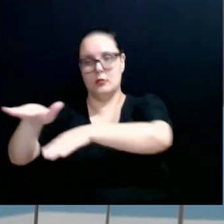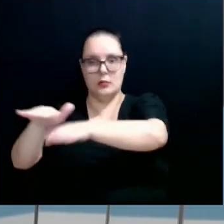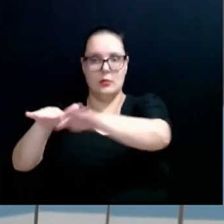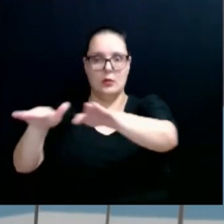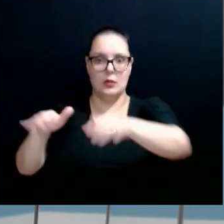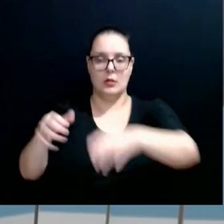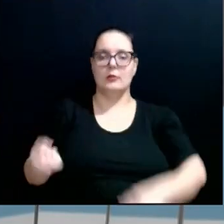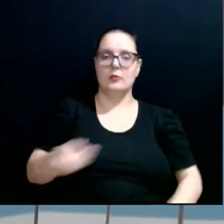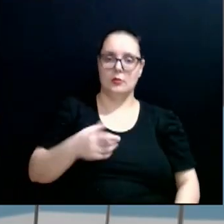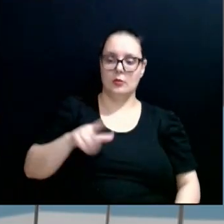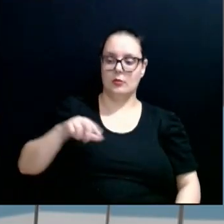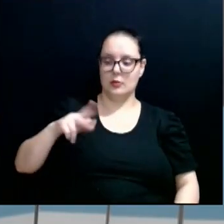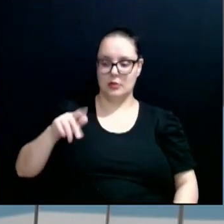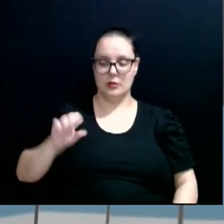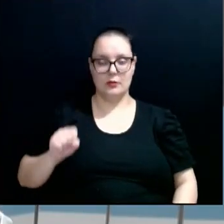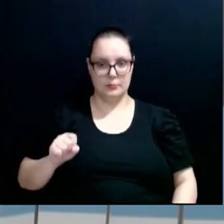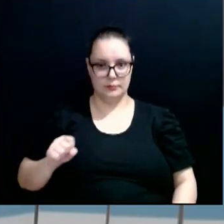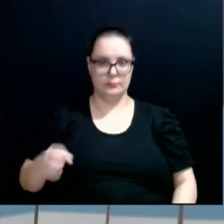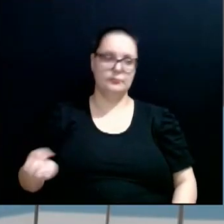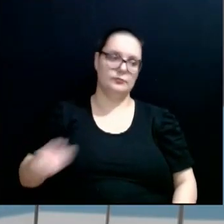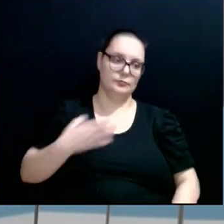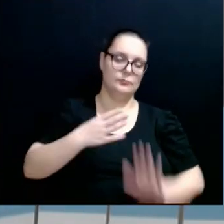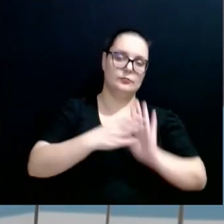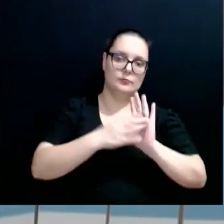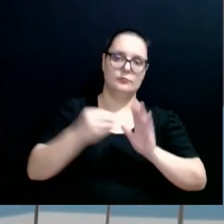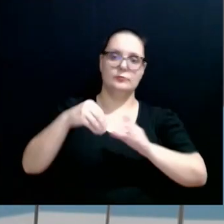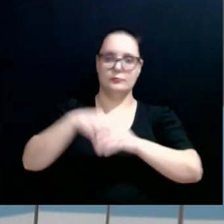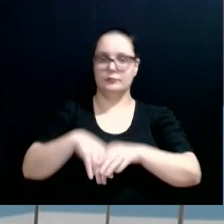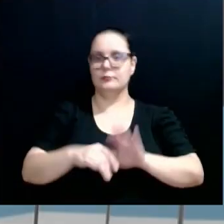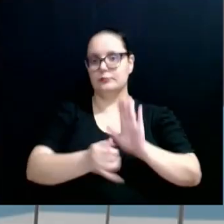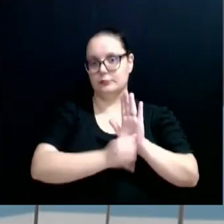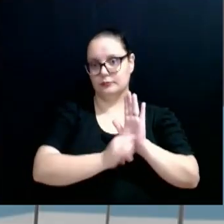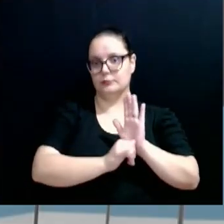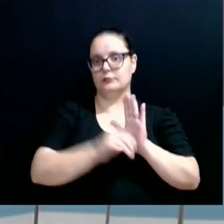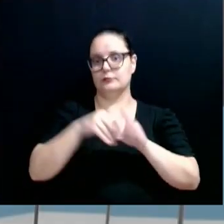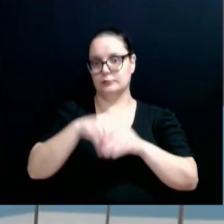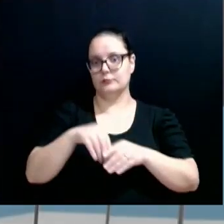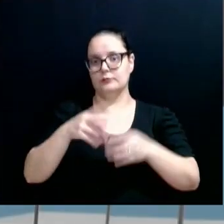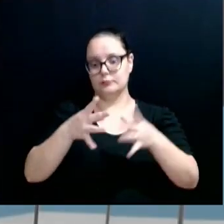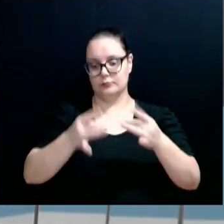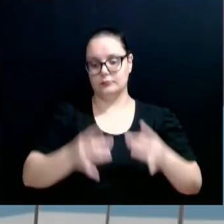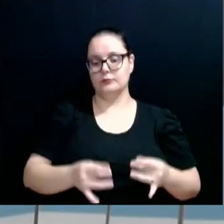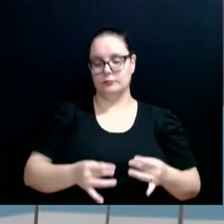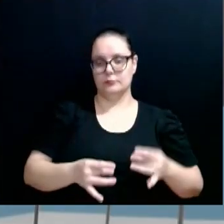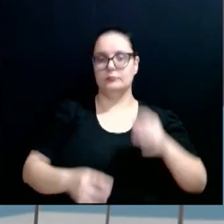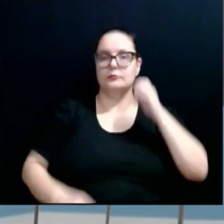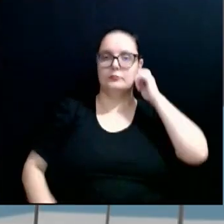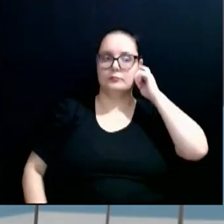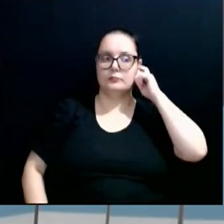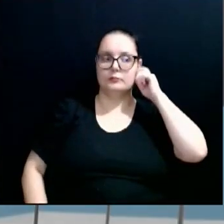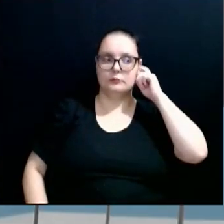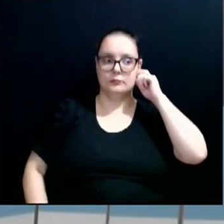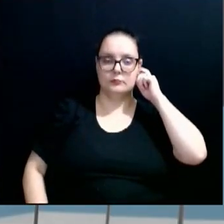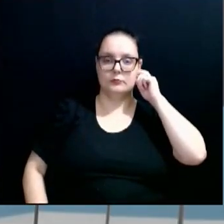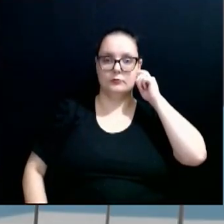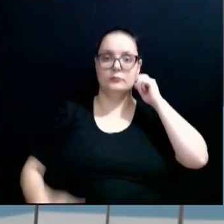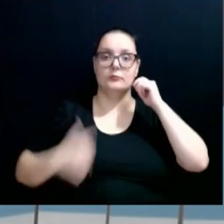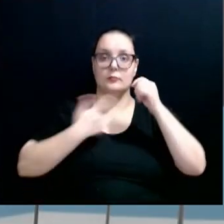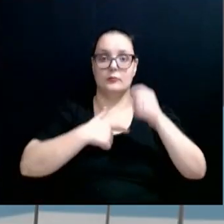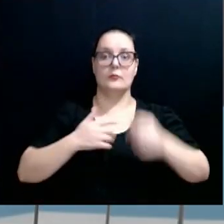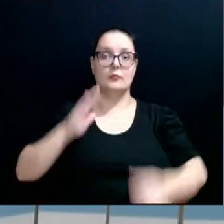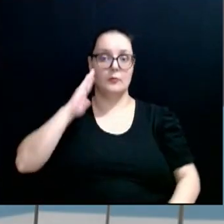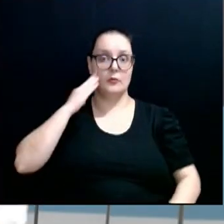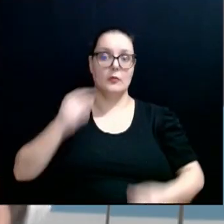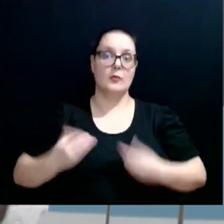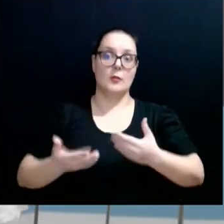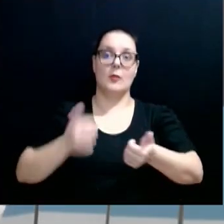novo modelo, tá até dentro do edital isso, e com isso a gente entende que vai trazer mais qualidade e eficiência